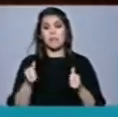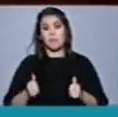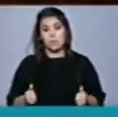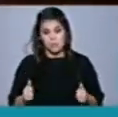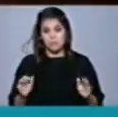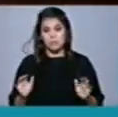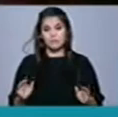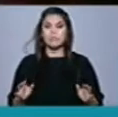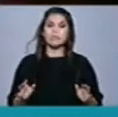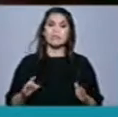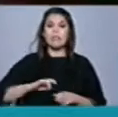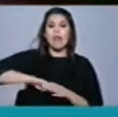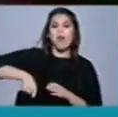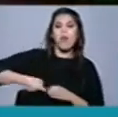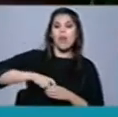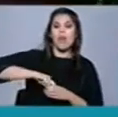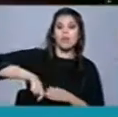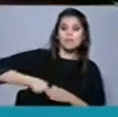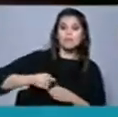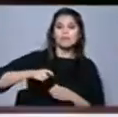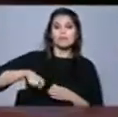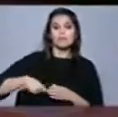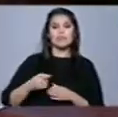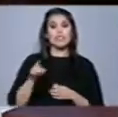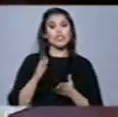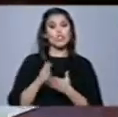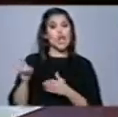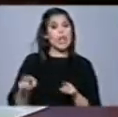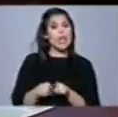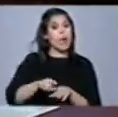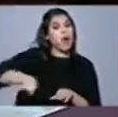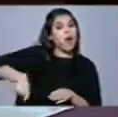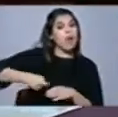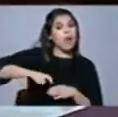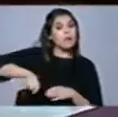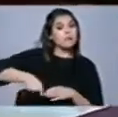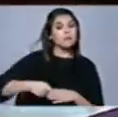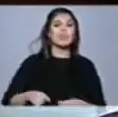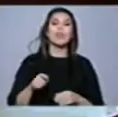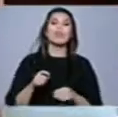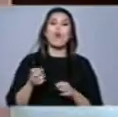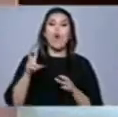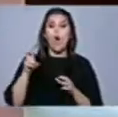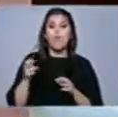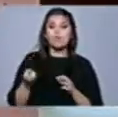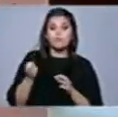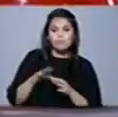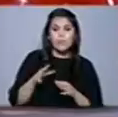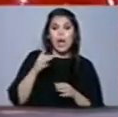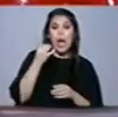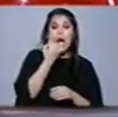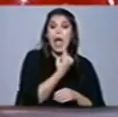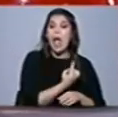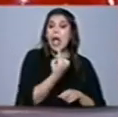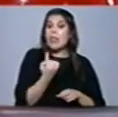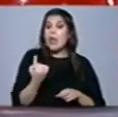com o gancho e não com as varas. Vamos continuar a juntar os ovos. Os ovos devemos juntá-los um a um e só podemos colocar o